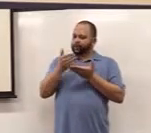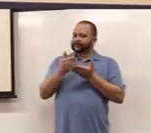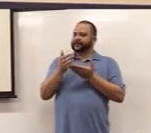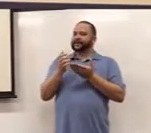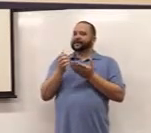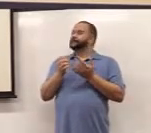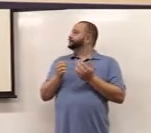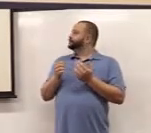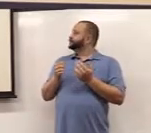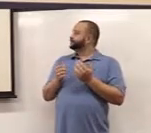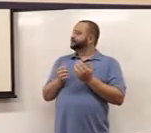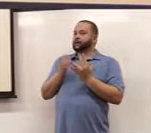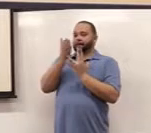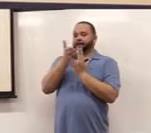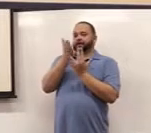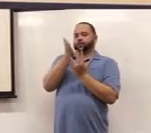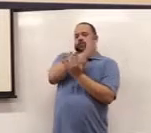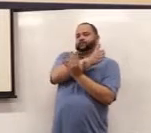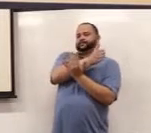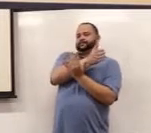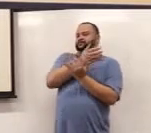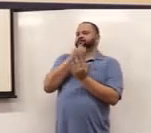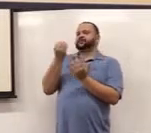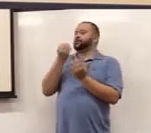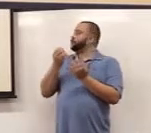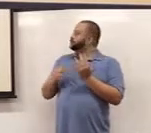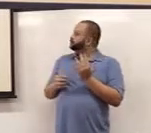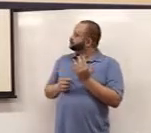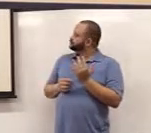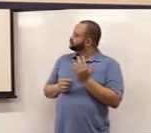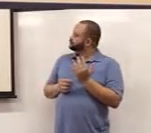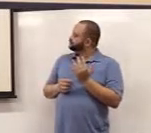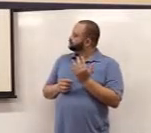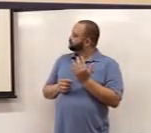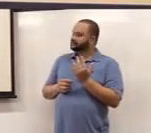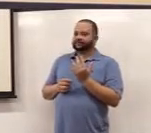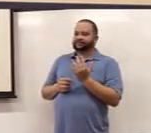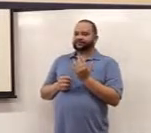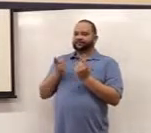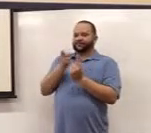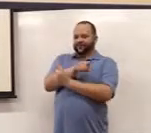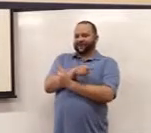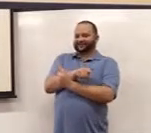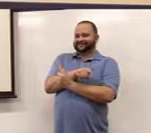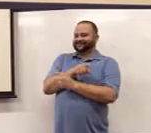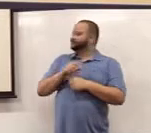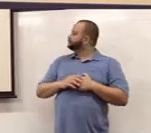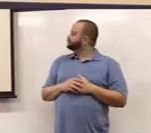da metade de lá, como vai ficar a minha escala? Sol, depois em quem? Lá,